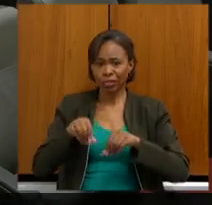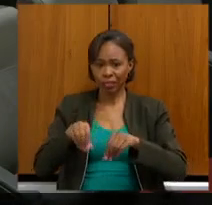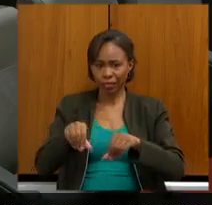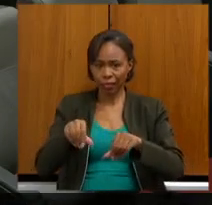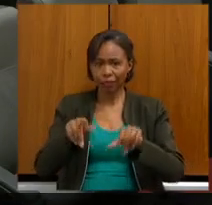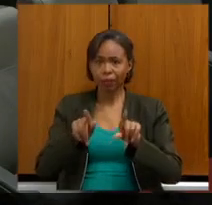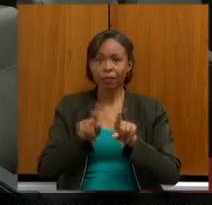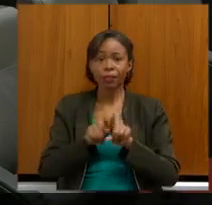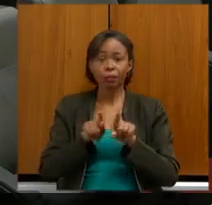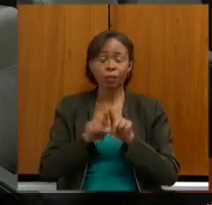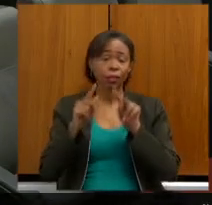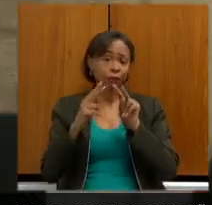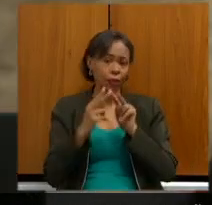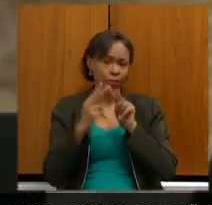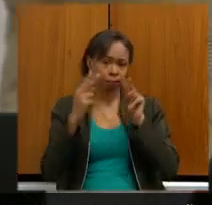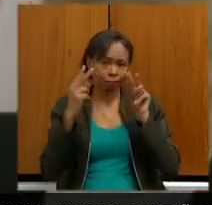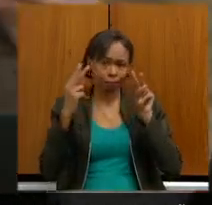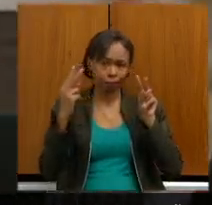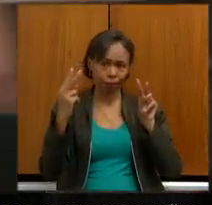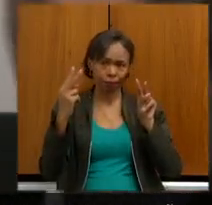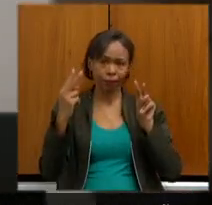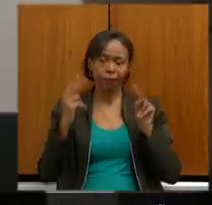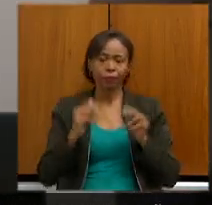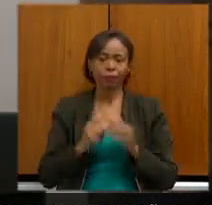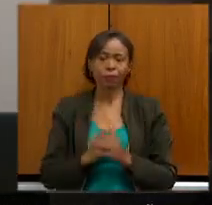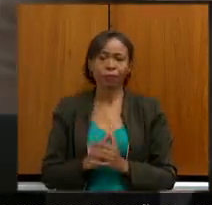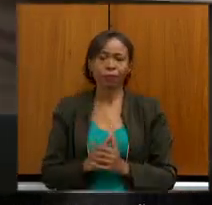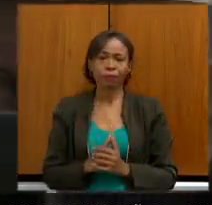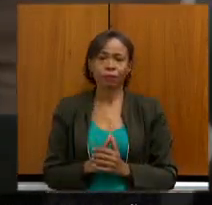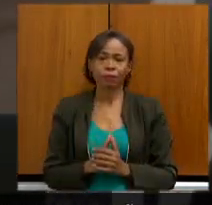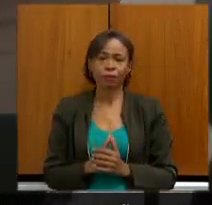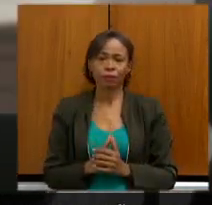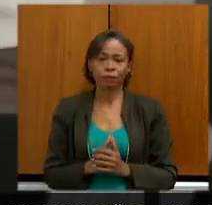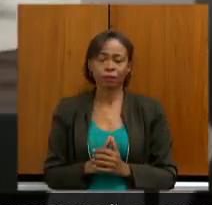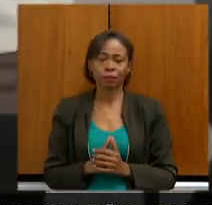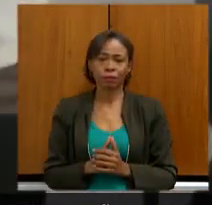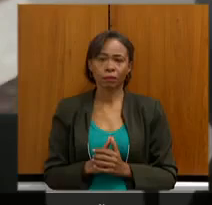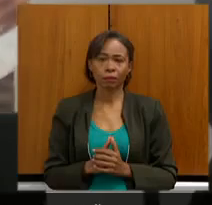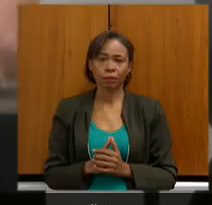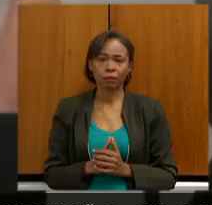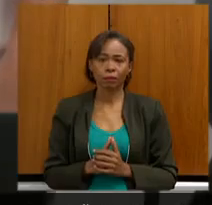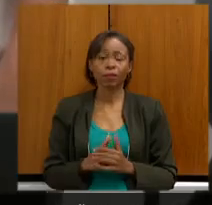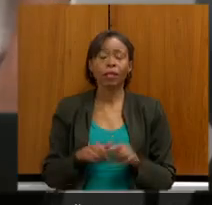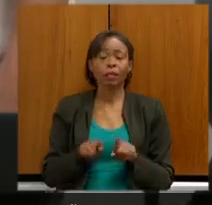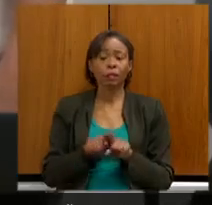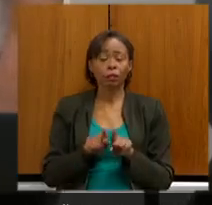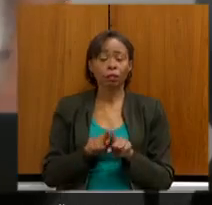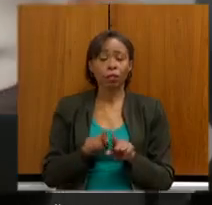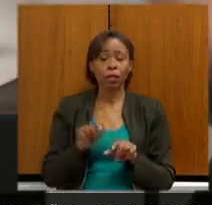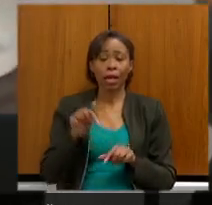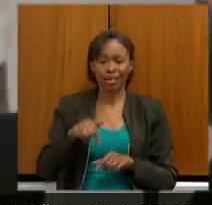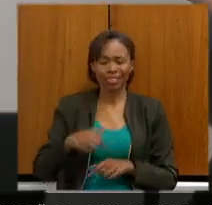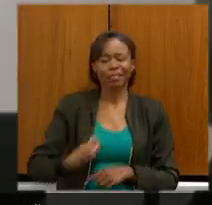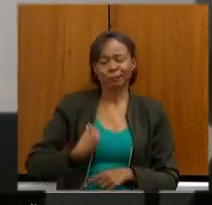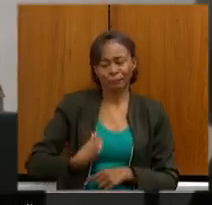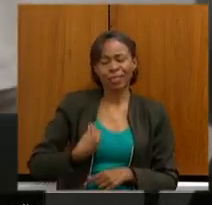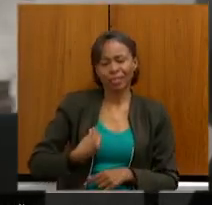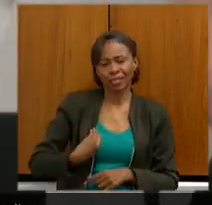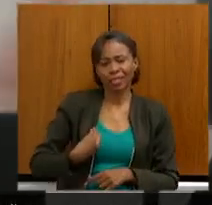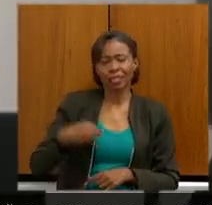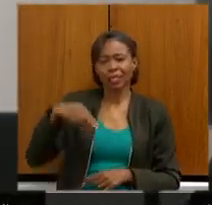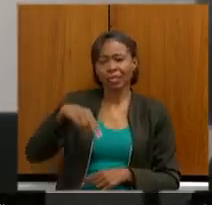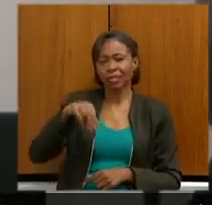e de forma remota o ataque também tá aqui presencialmente sou nenhum